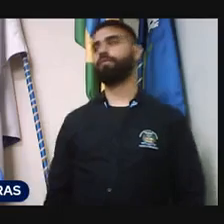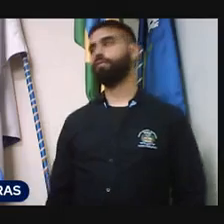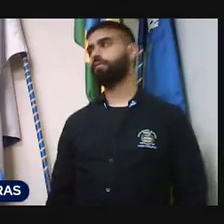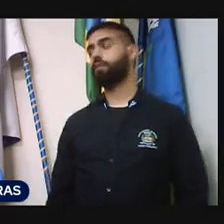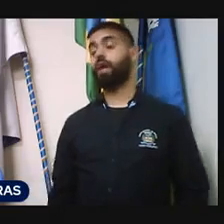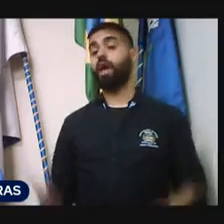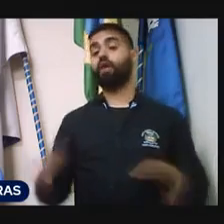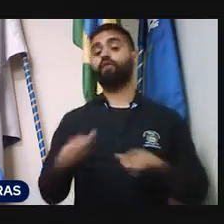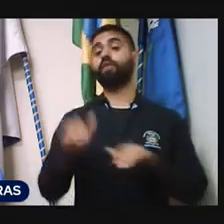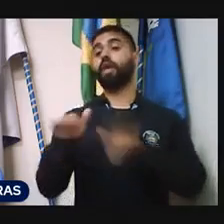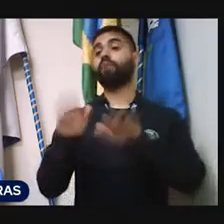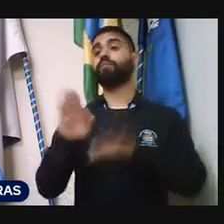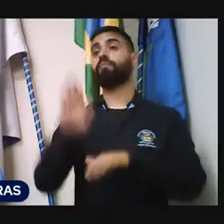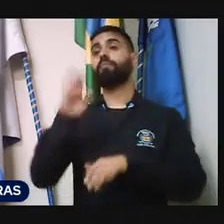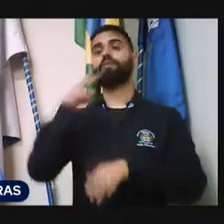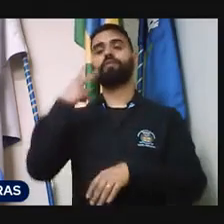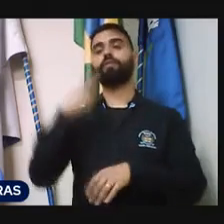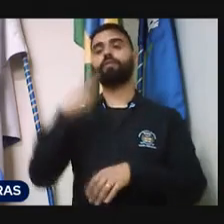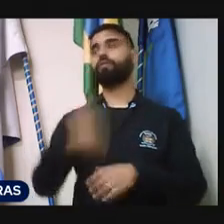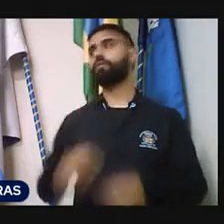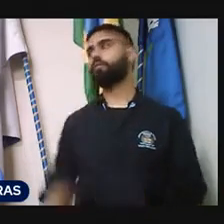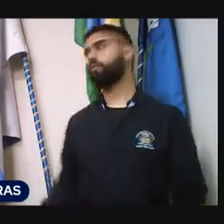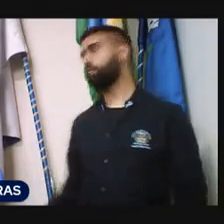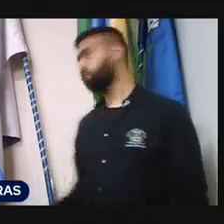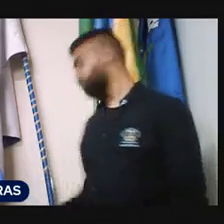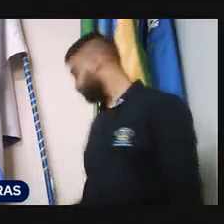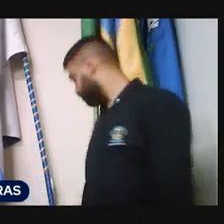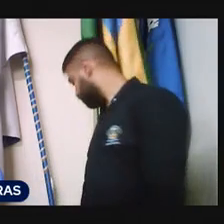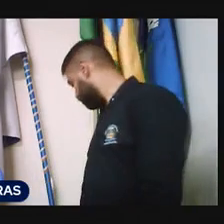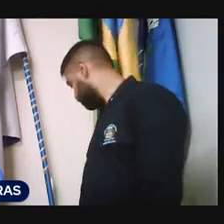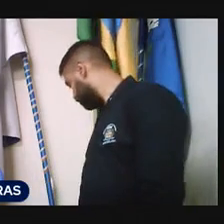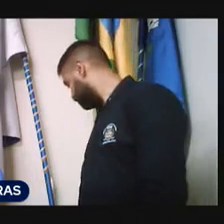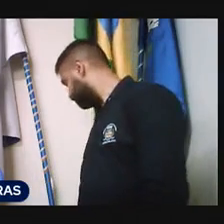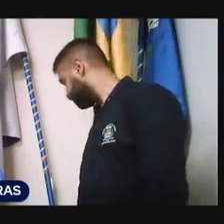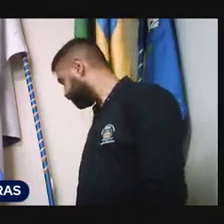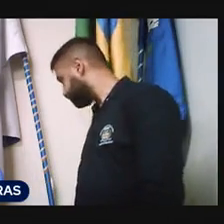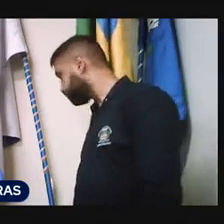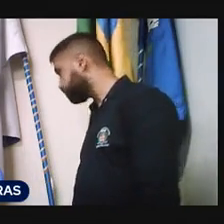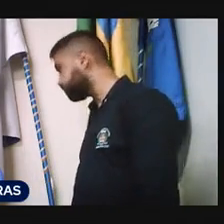de senhores vereadores para entrarmos na ordem do dia vereador